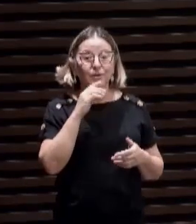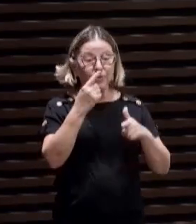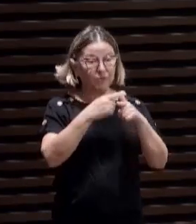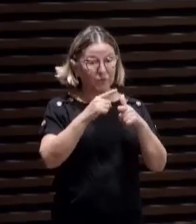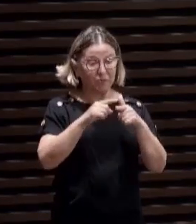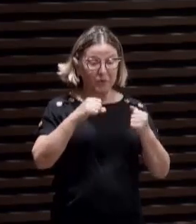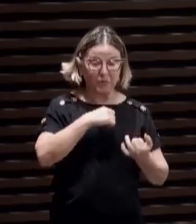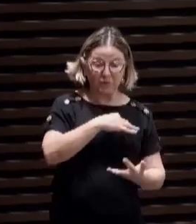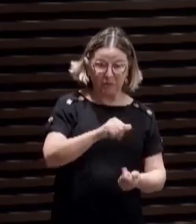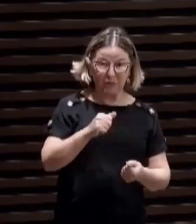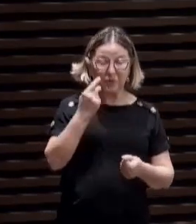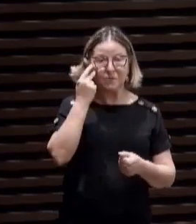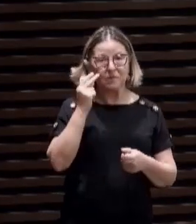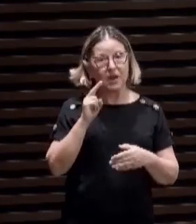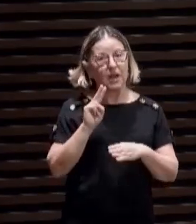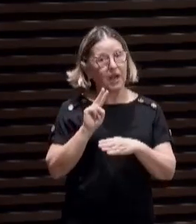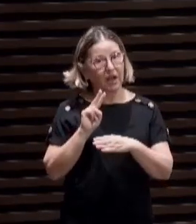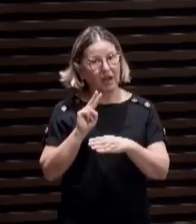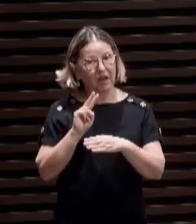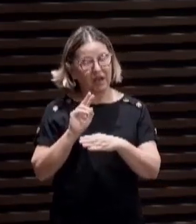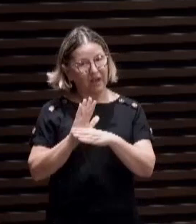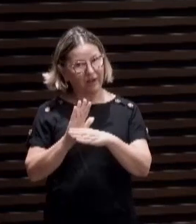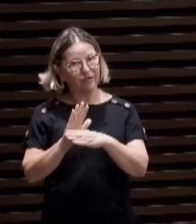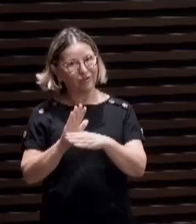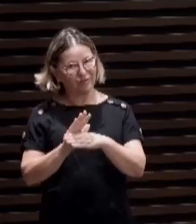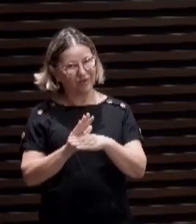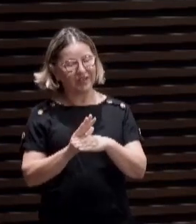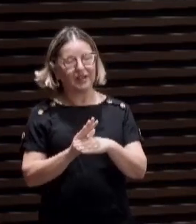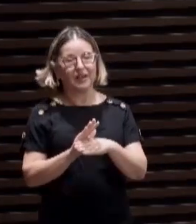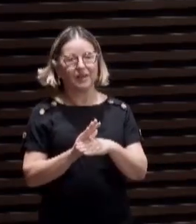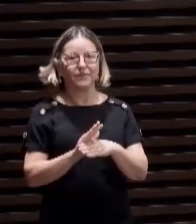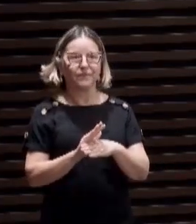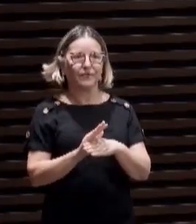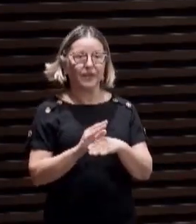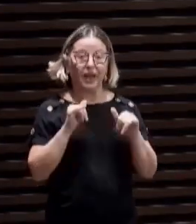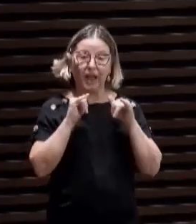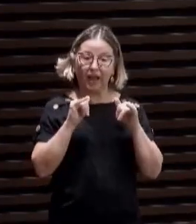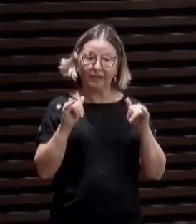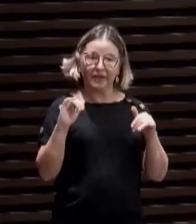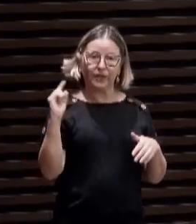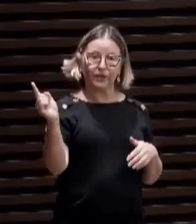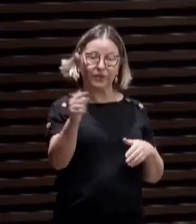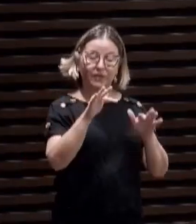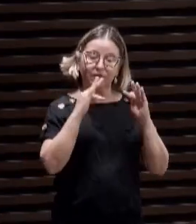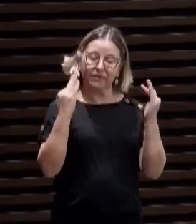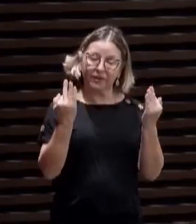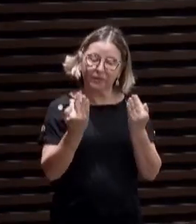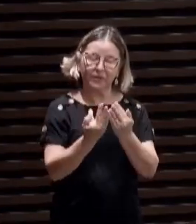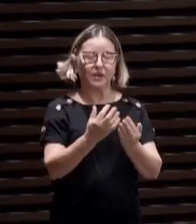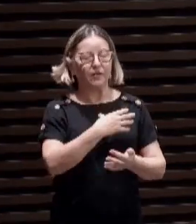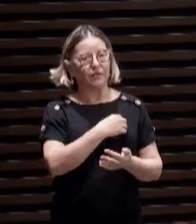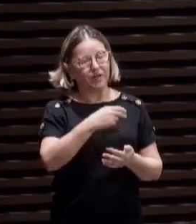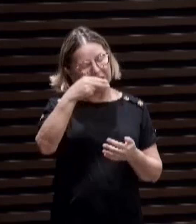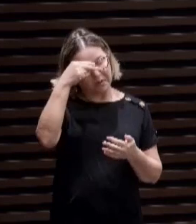ajudarmos, para discipularmos os nossos filhos, nossos sobrinhos, netos, enfim. Nós não podemos nos afastar da realidade. E